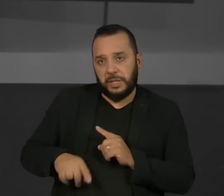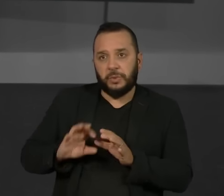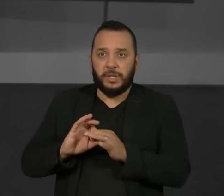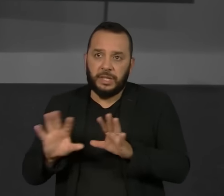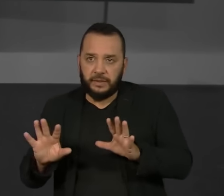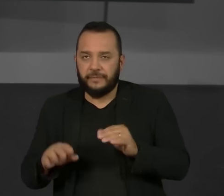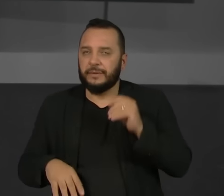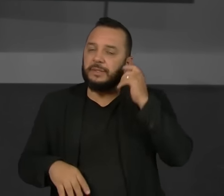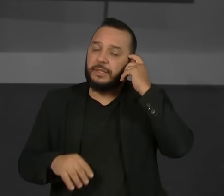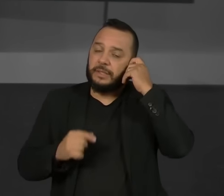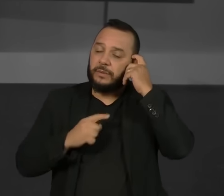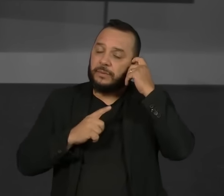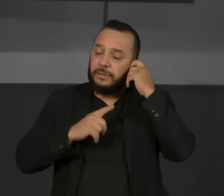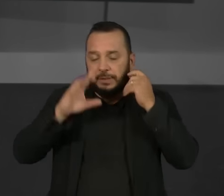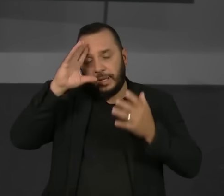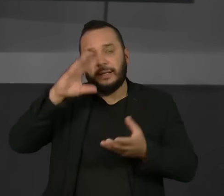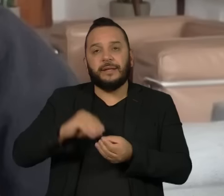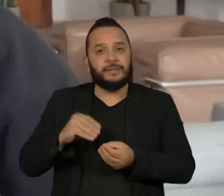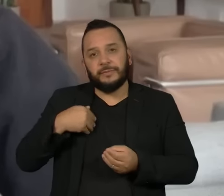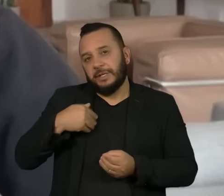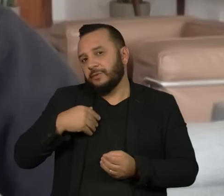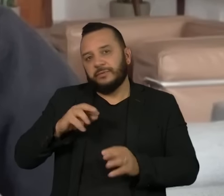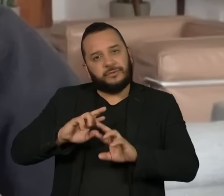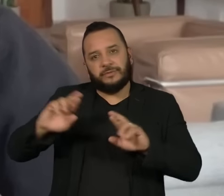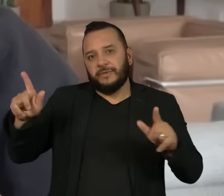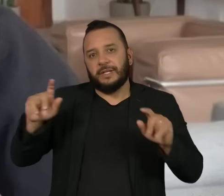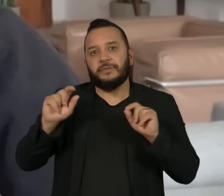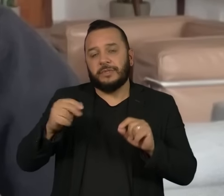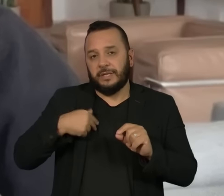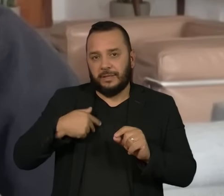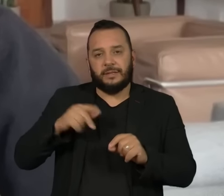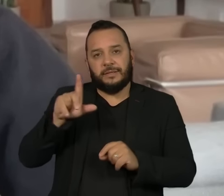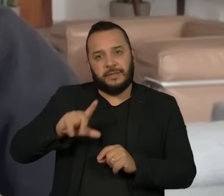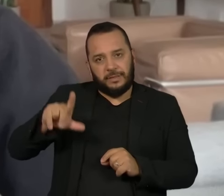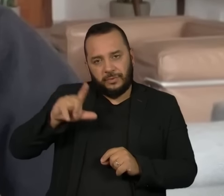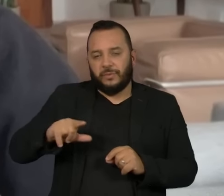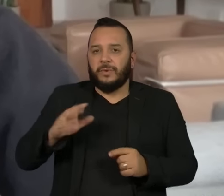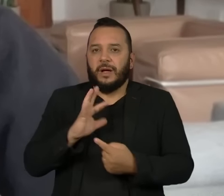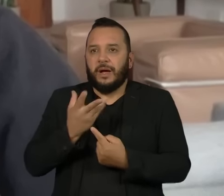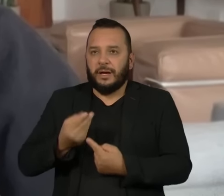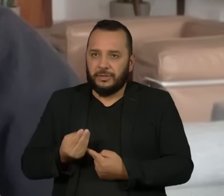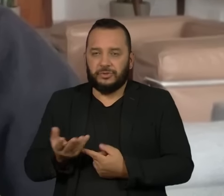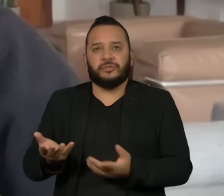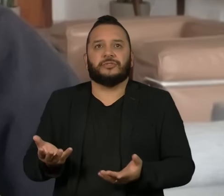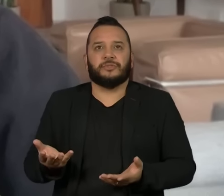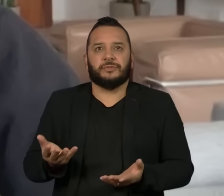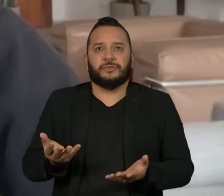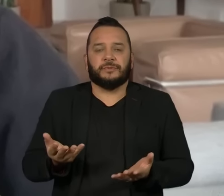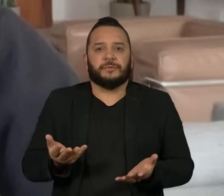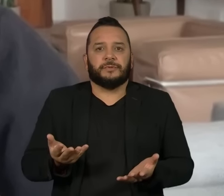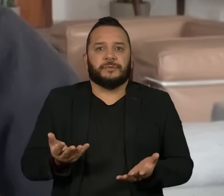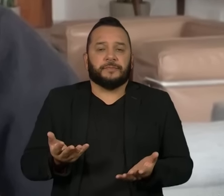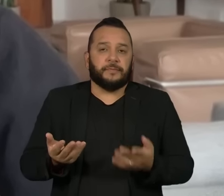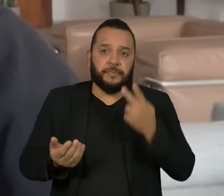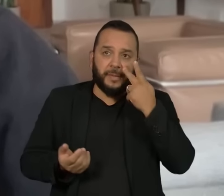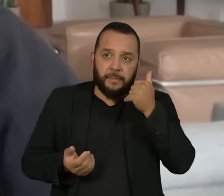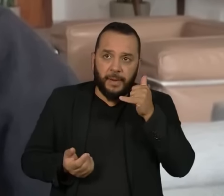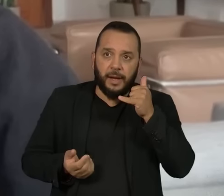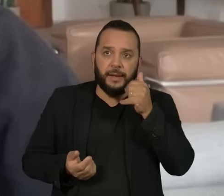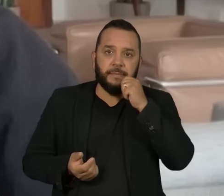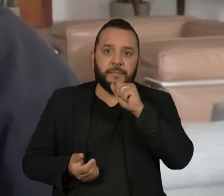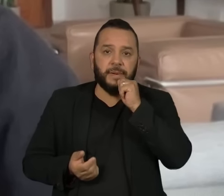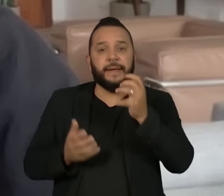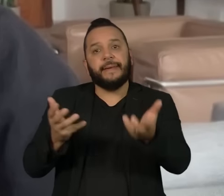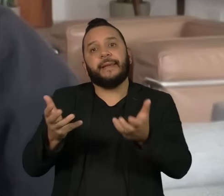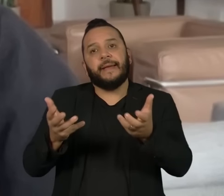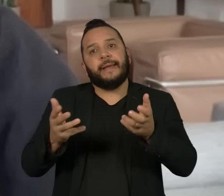da literatura, dos livros, da arte. Então, eu vejo que há aí uma confusão, né, do que os pais esperam da